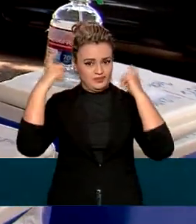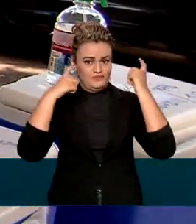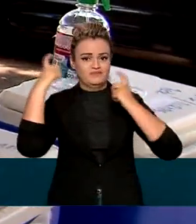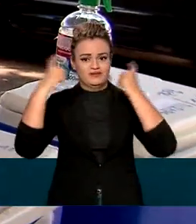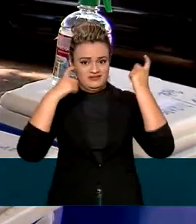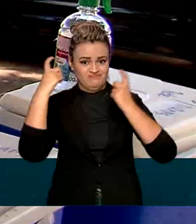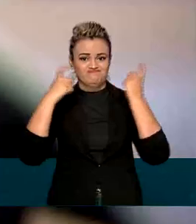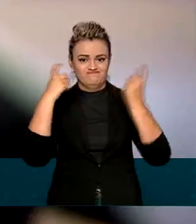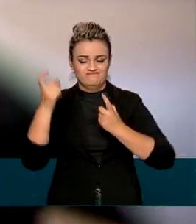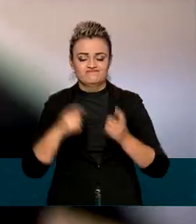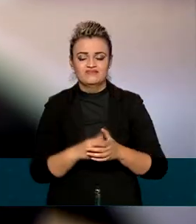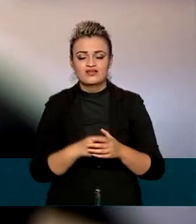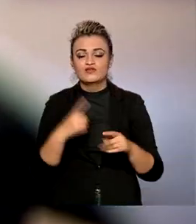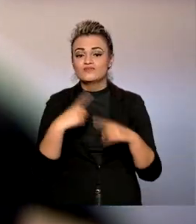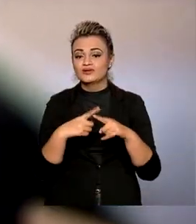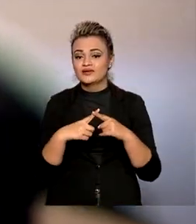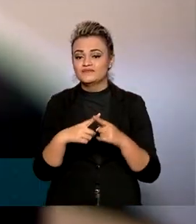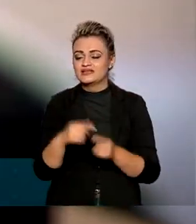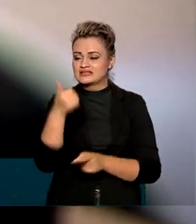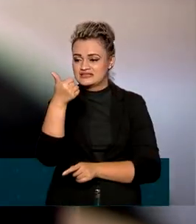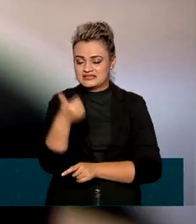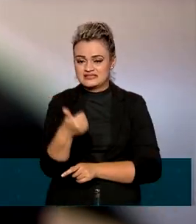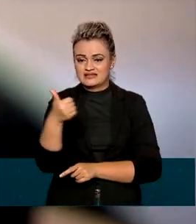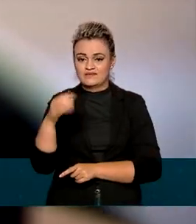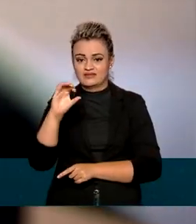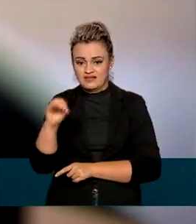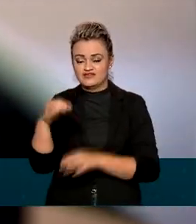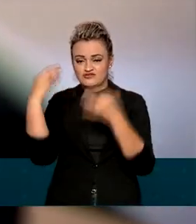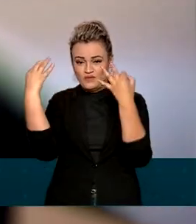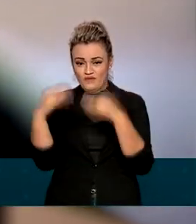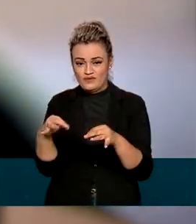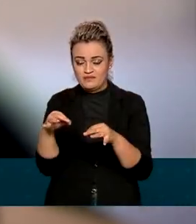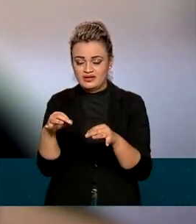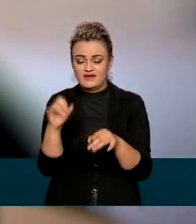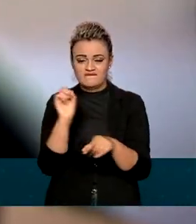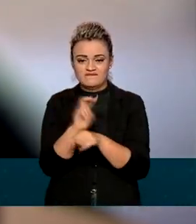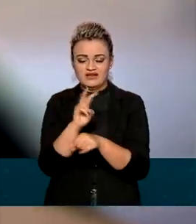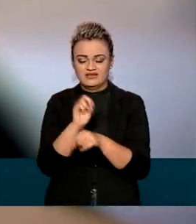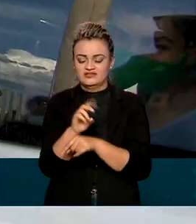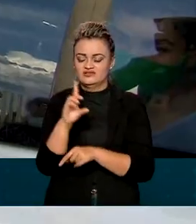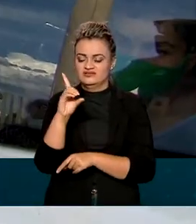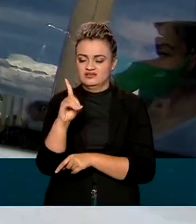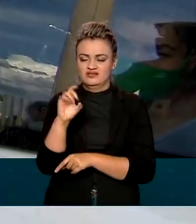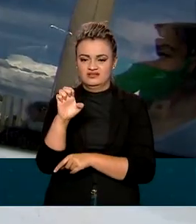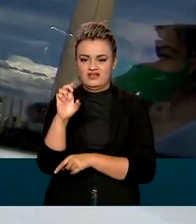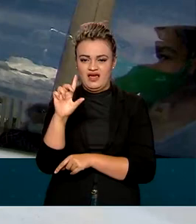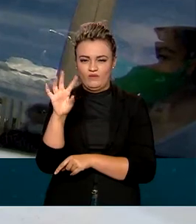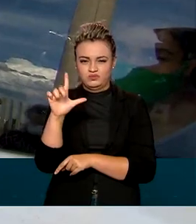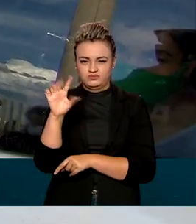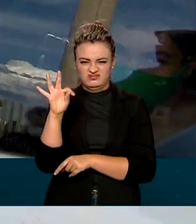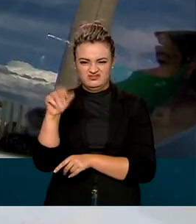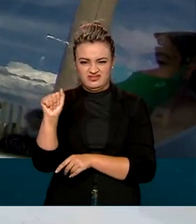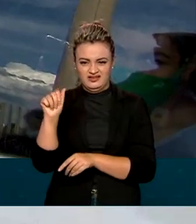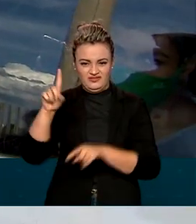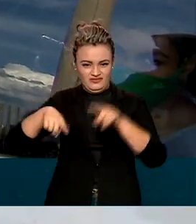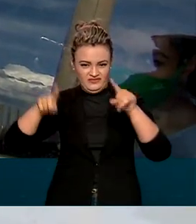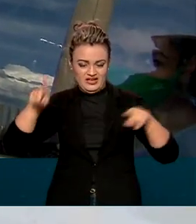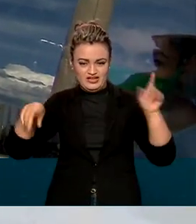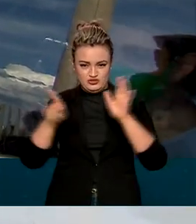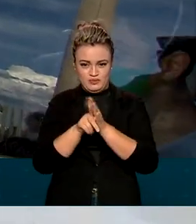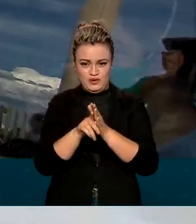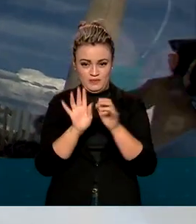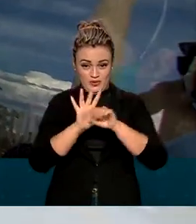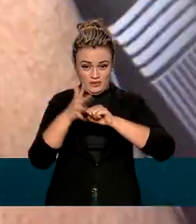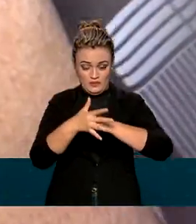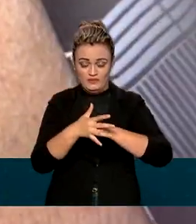preocupações para o Brasil. Pelo menos 110 casos de infecção pela variante Delta, cepa mais transmissível do